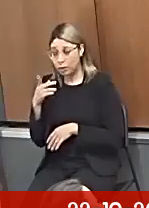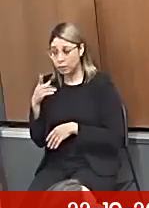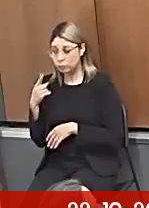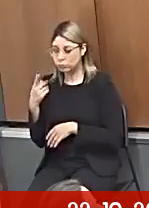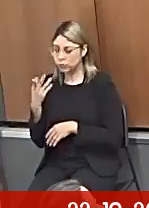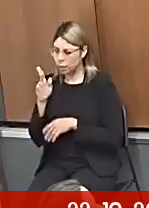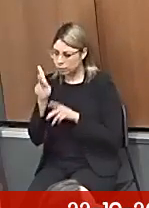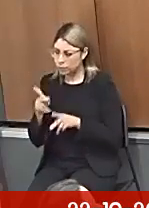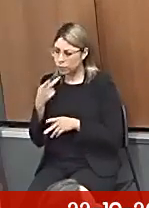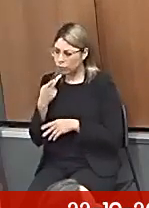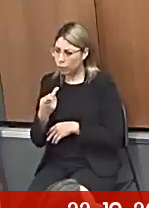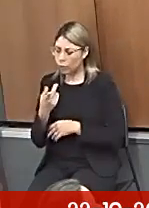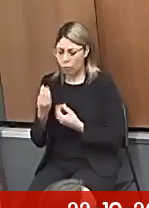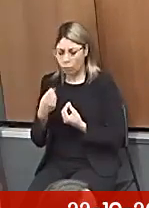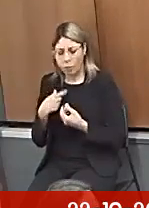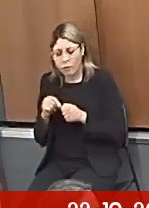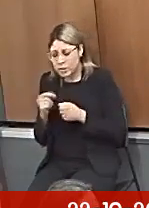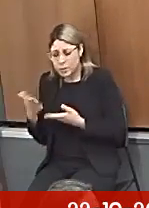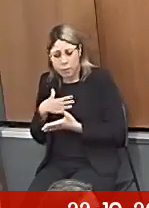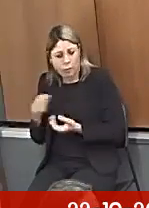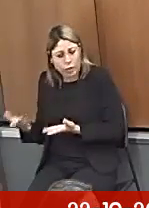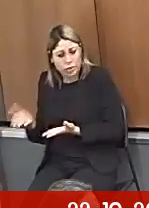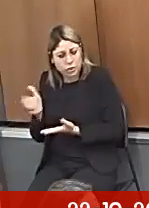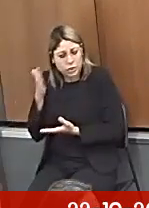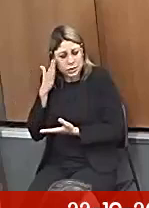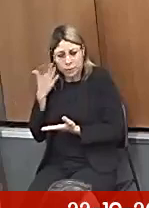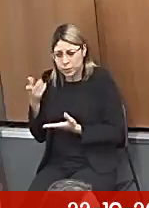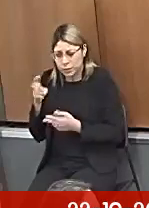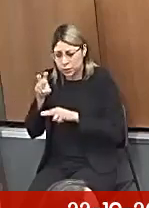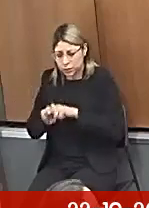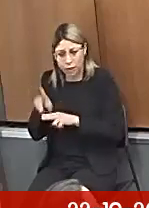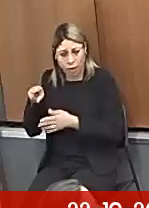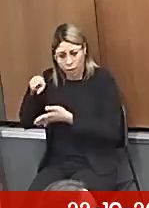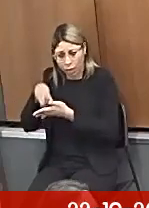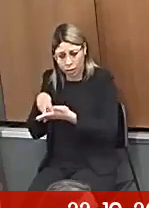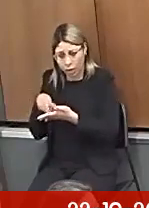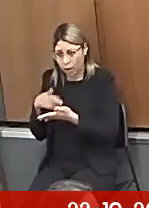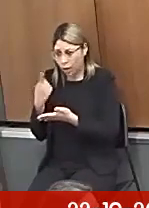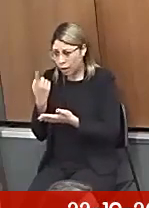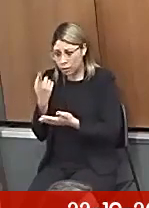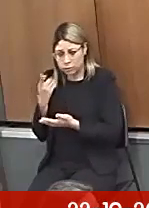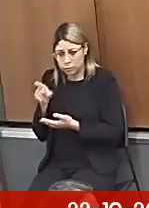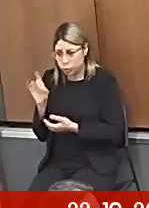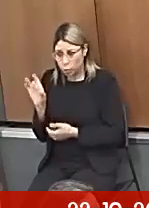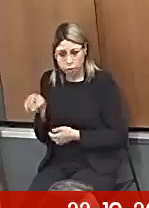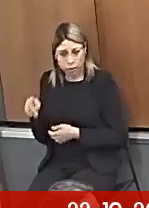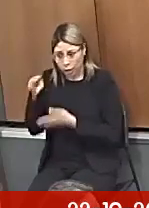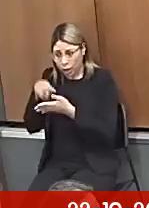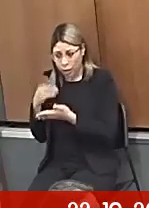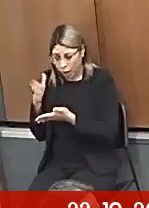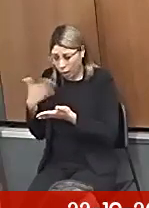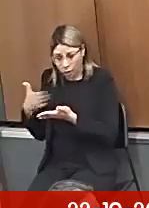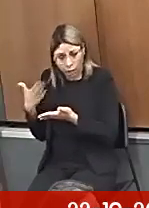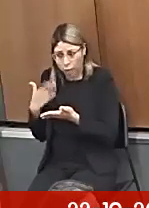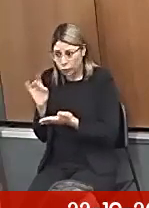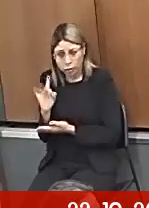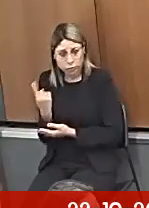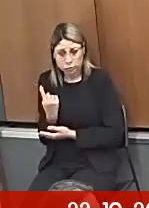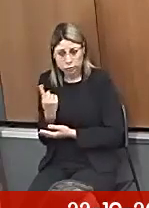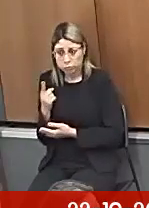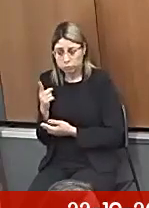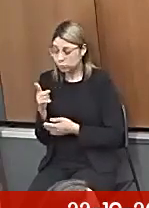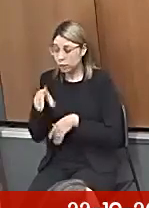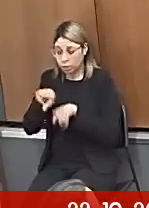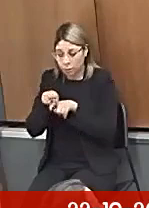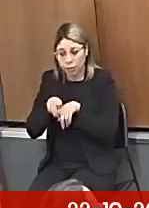aí eu fui na escola e falei, o que, que eu faço com meu filho? Que ele sentava e lia um livro para uma sala inteira que não nem... E,